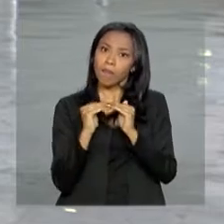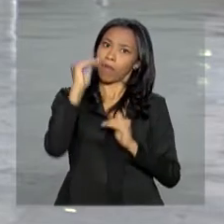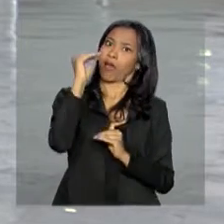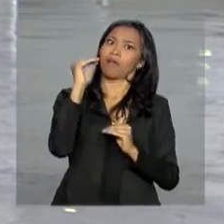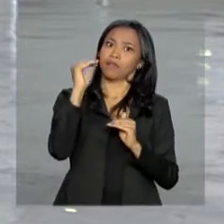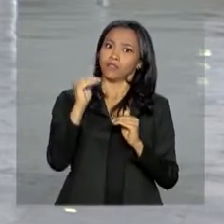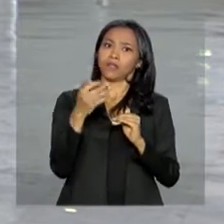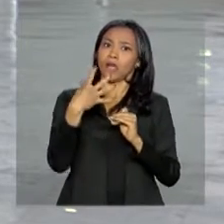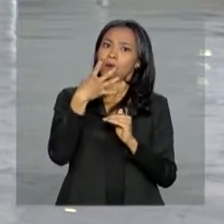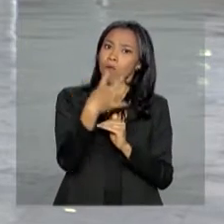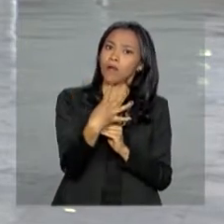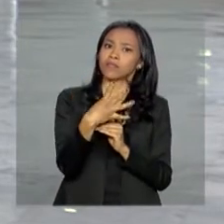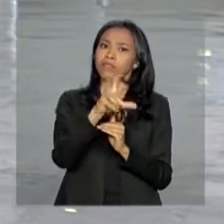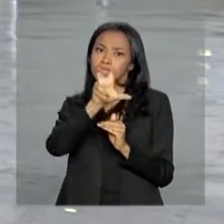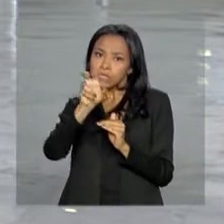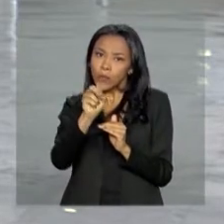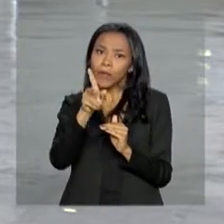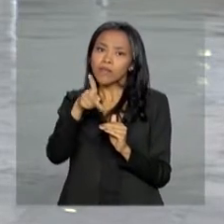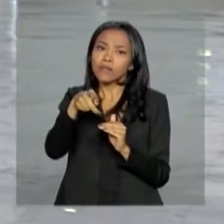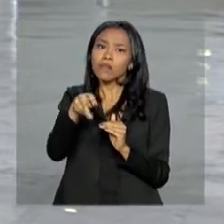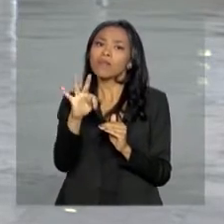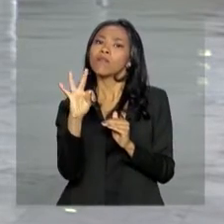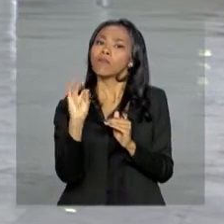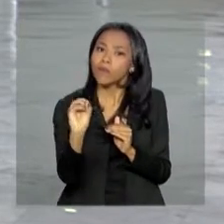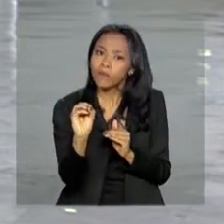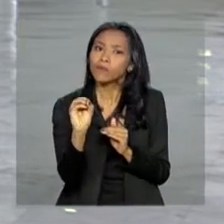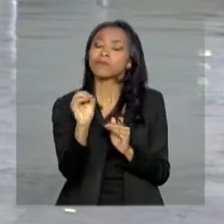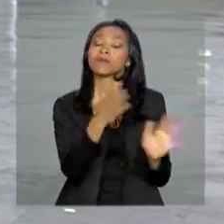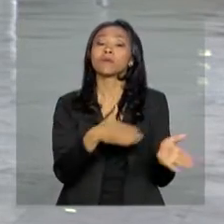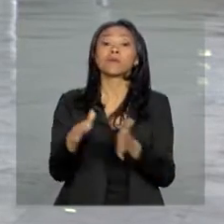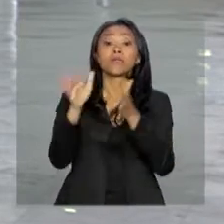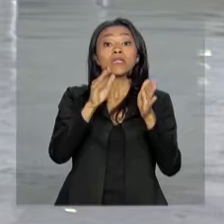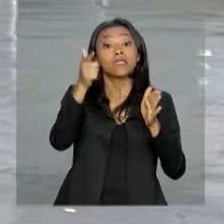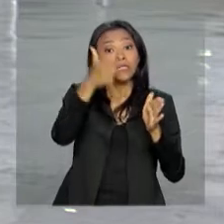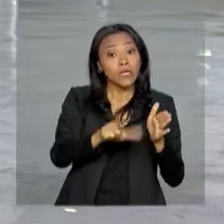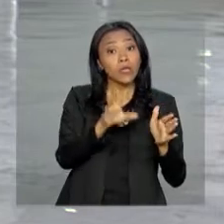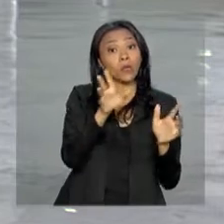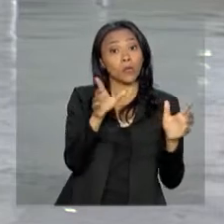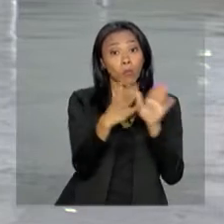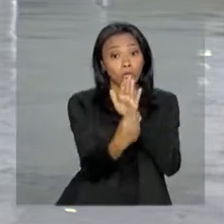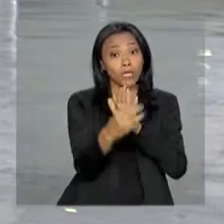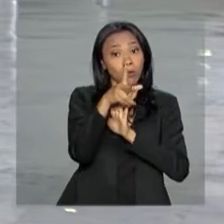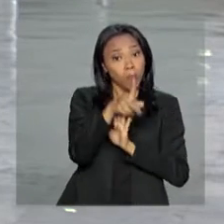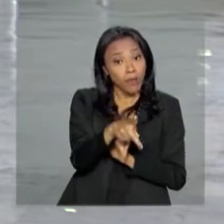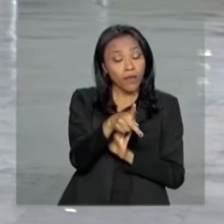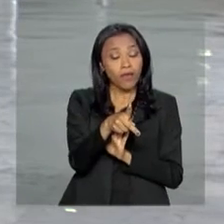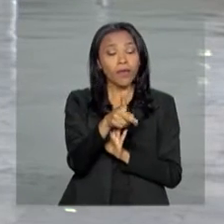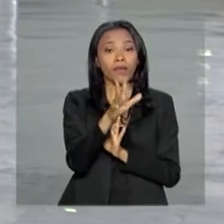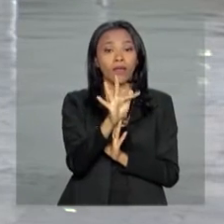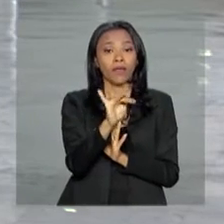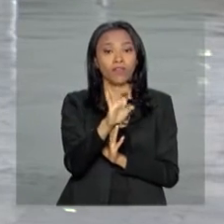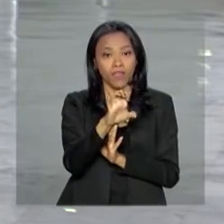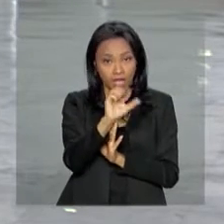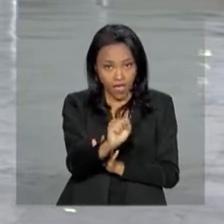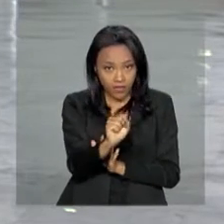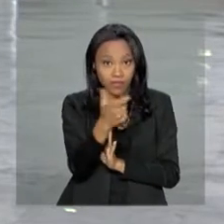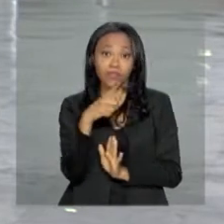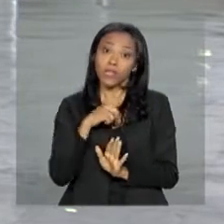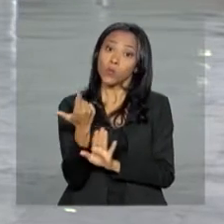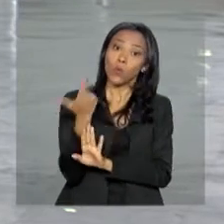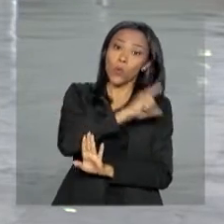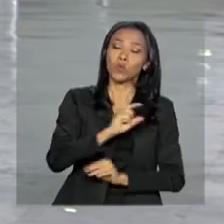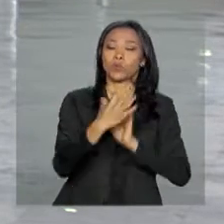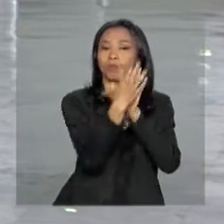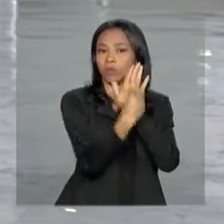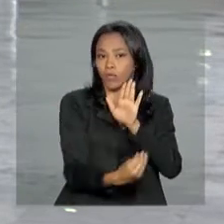a 450 pontos além do ps o programa tem modalidade clássica que é o fies que